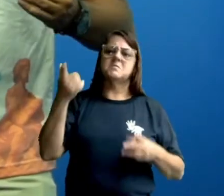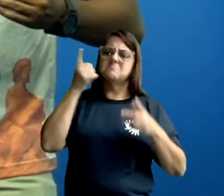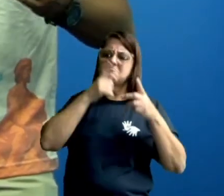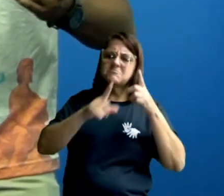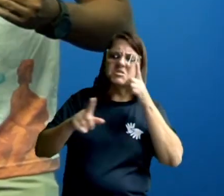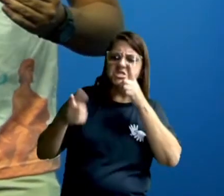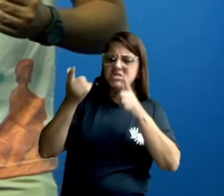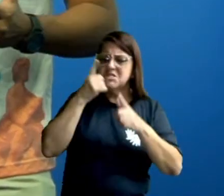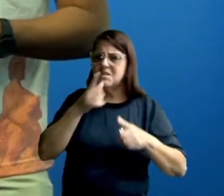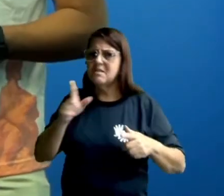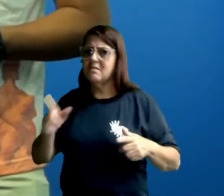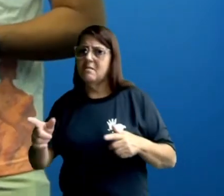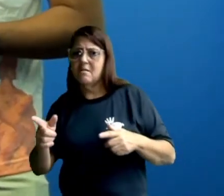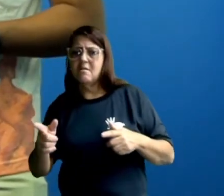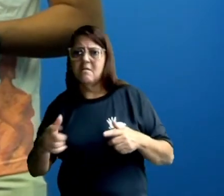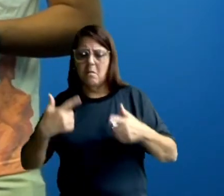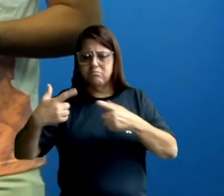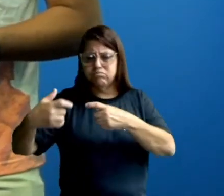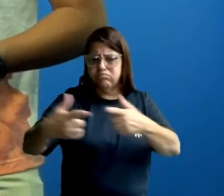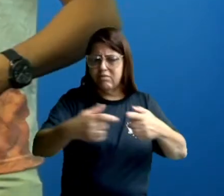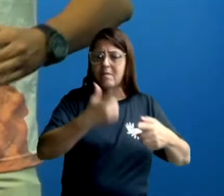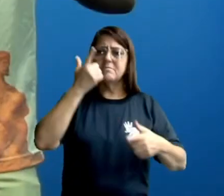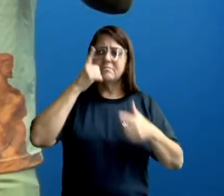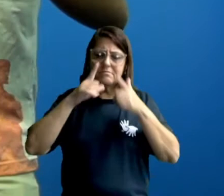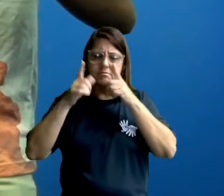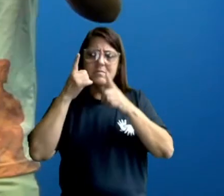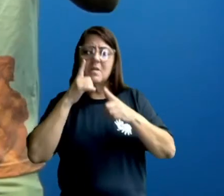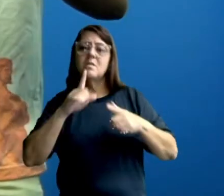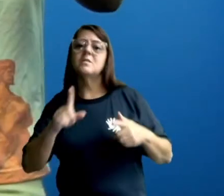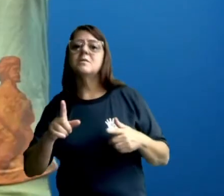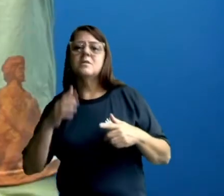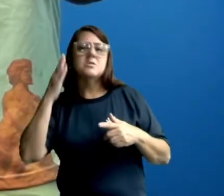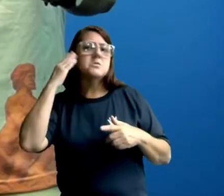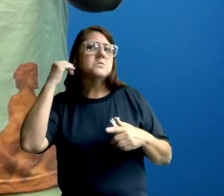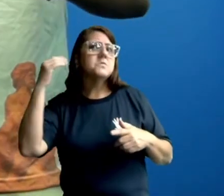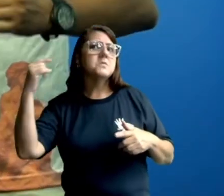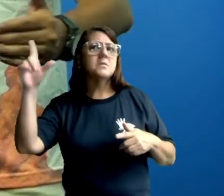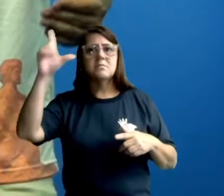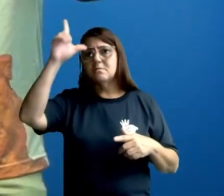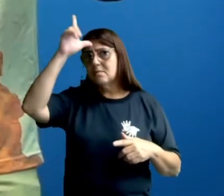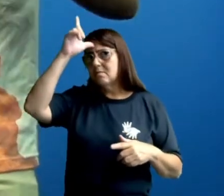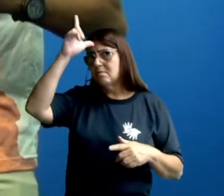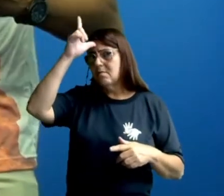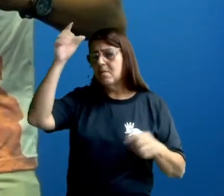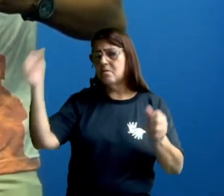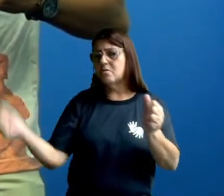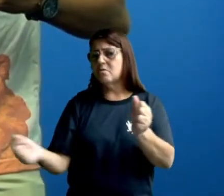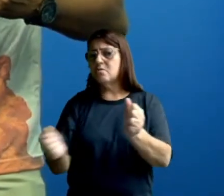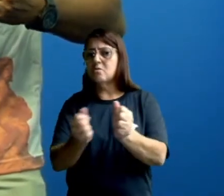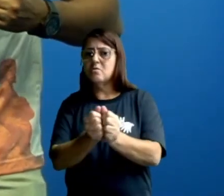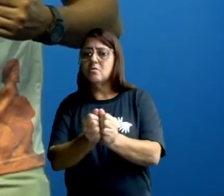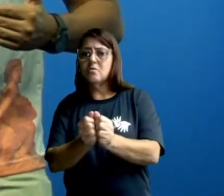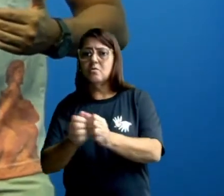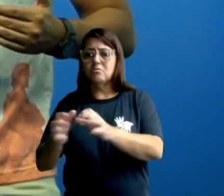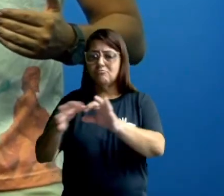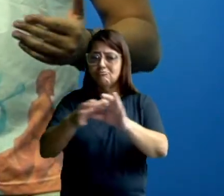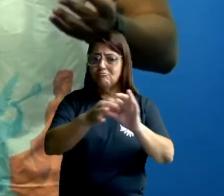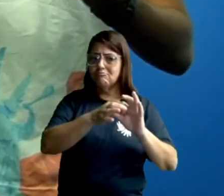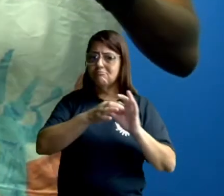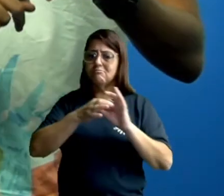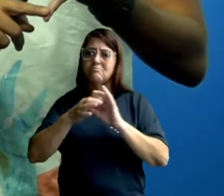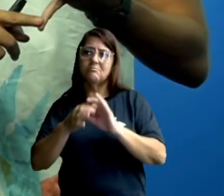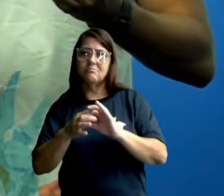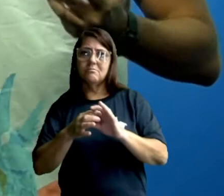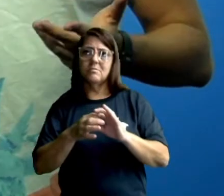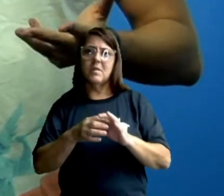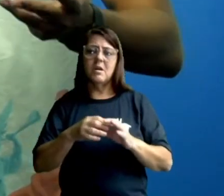desse seu processo expansionista. Esse sucesso alemão, junto com os seus aliados, no